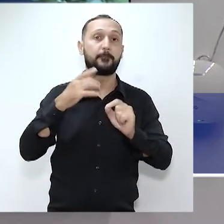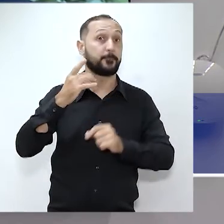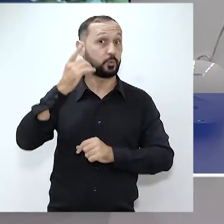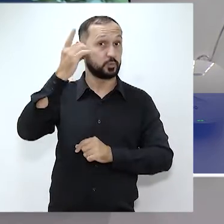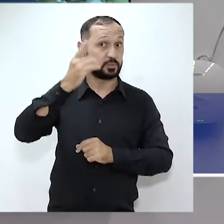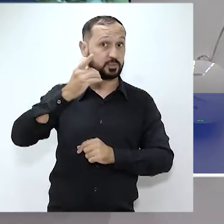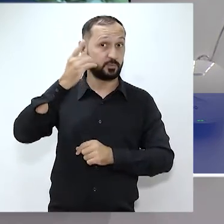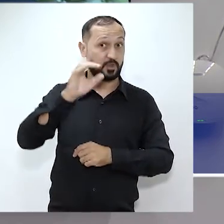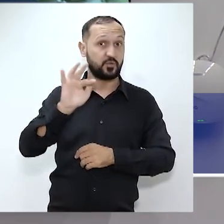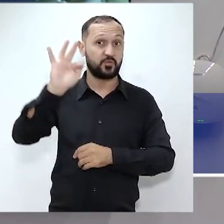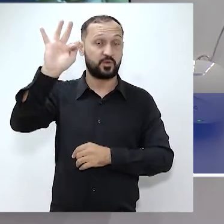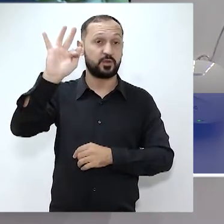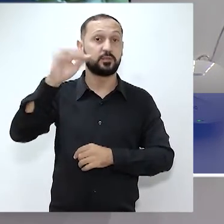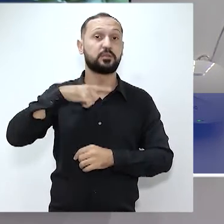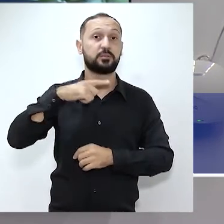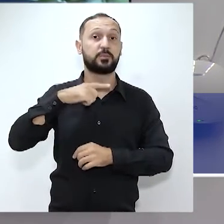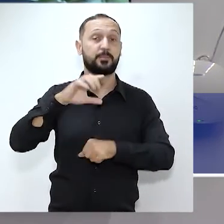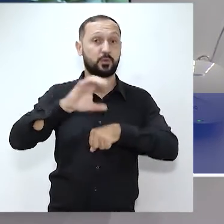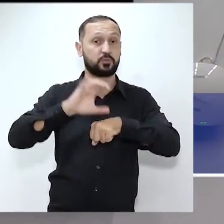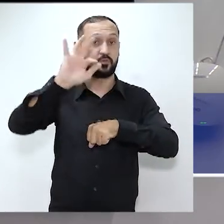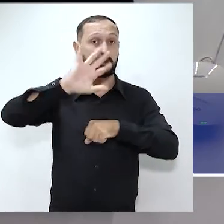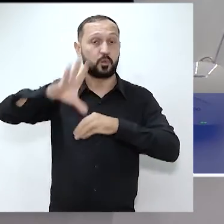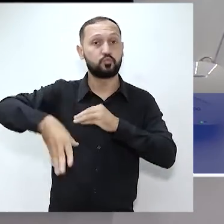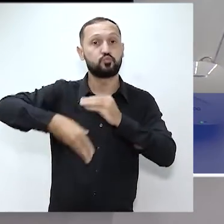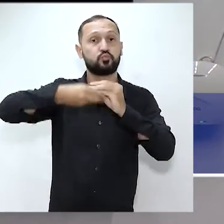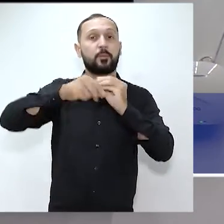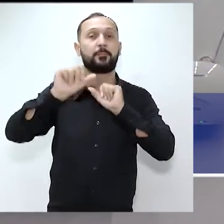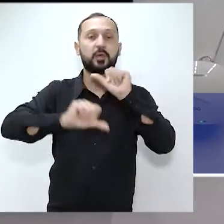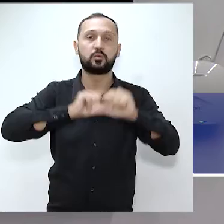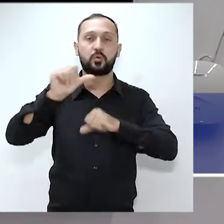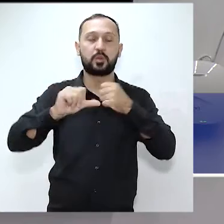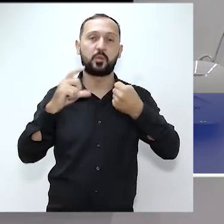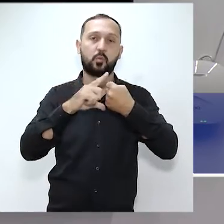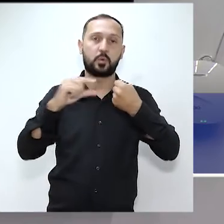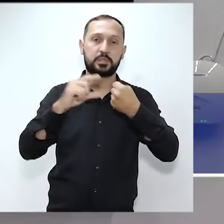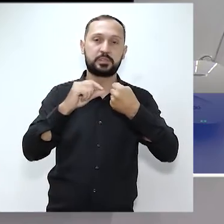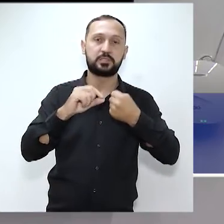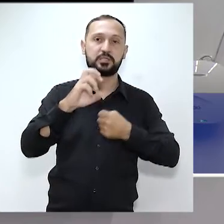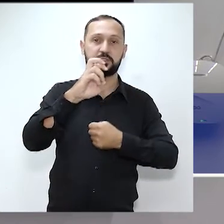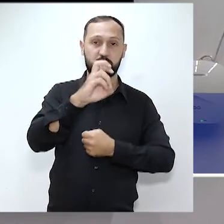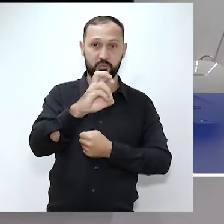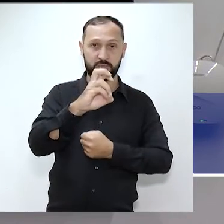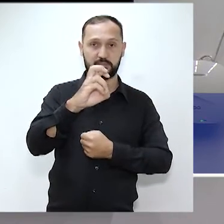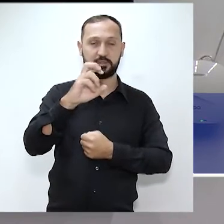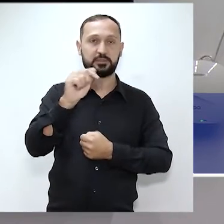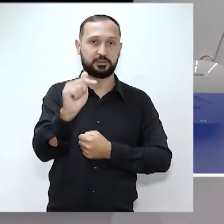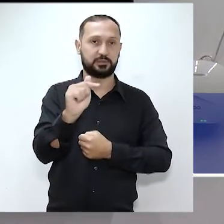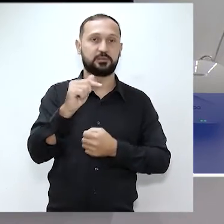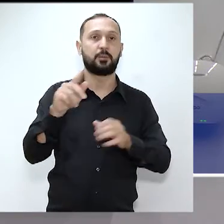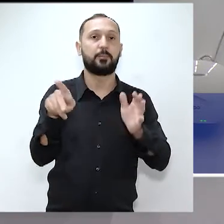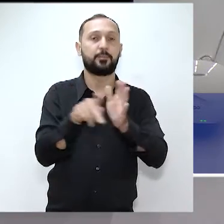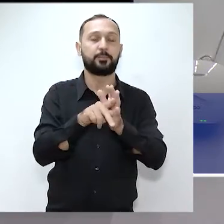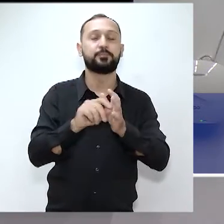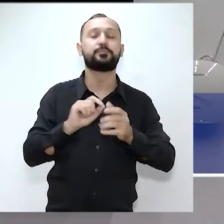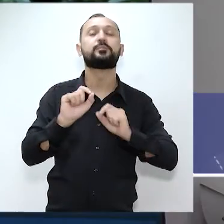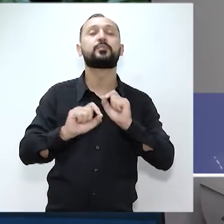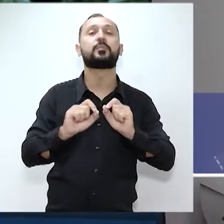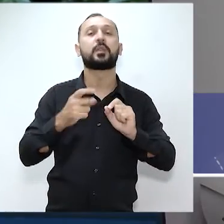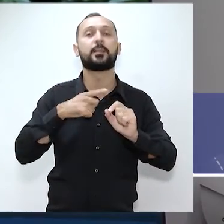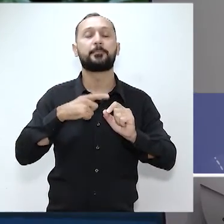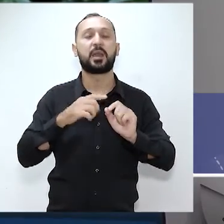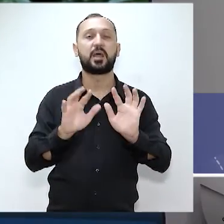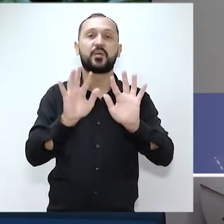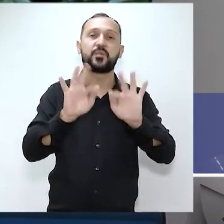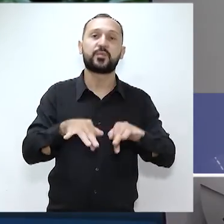deputados federais uma proposta de emenda à Constituição para alterar o inciso 57, artigo 5º da Constituição Federal,